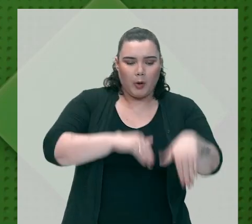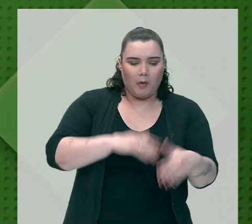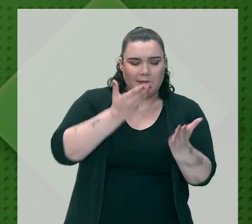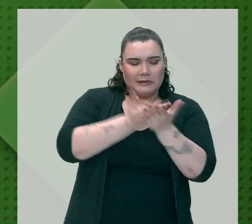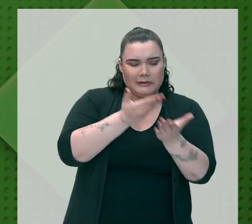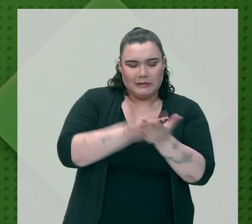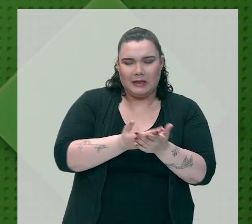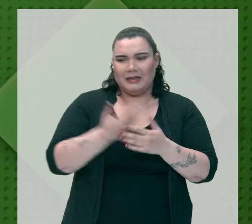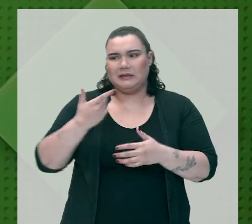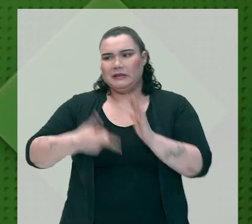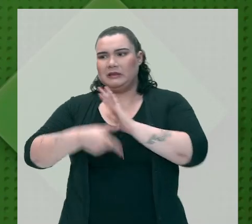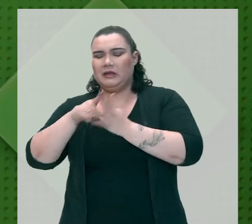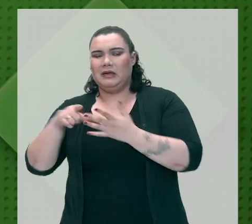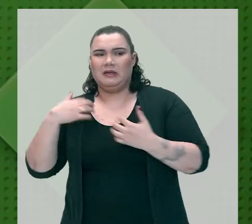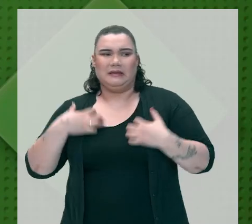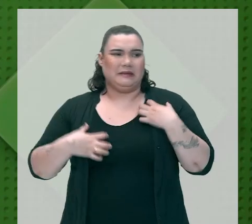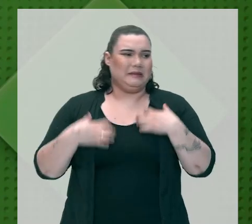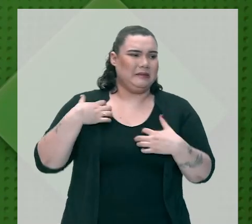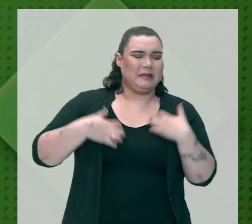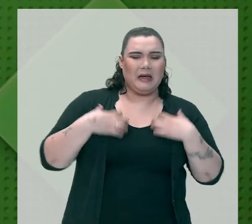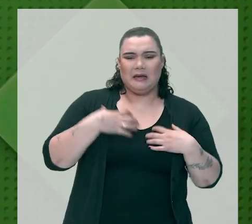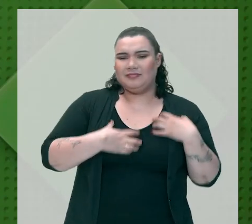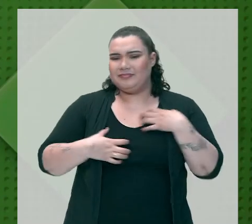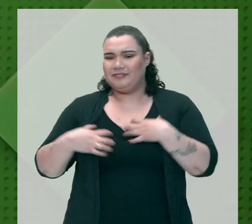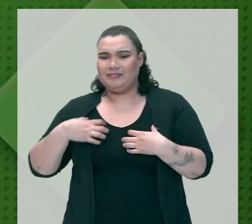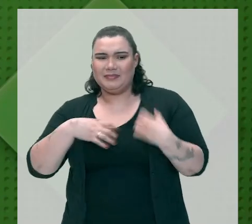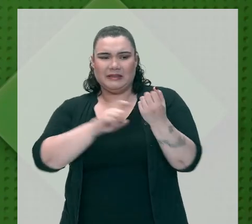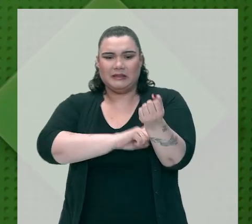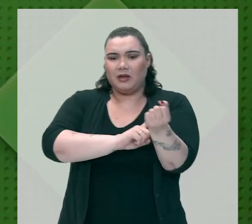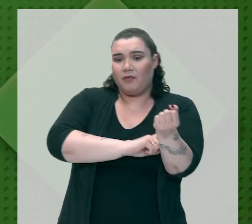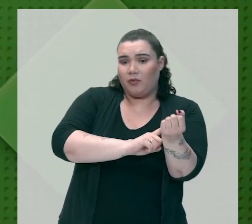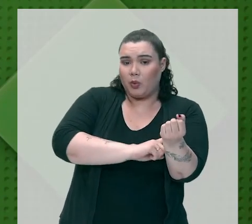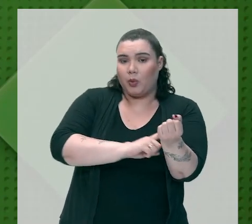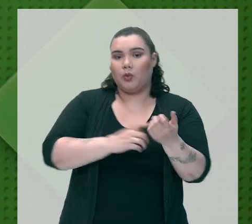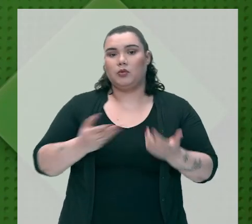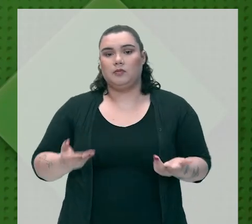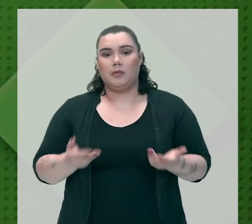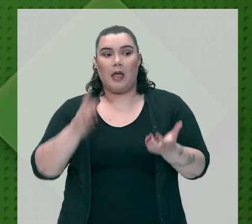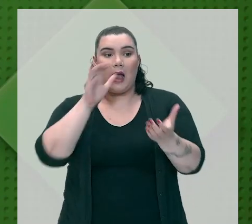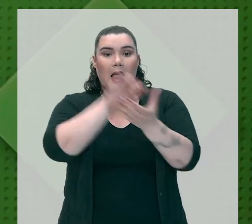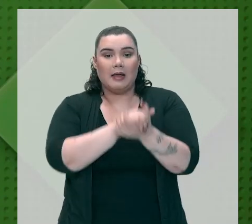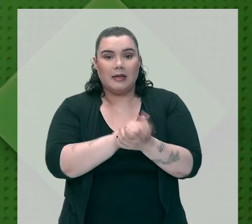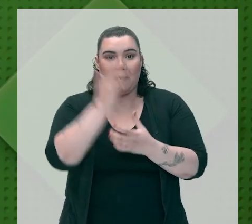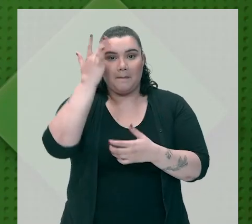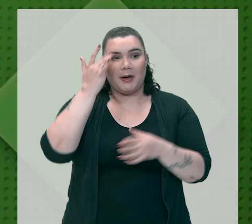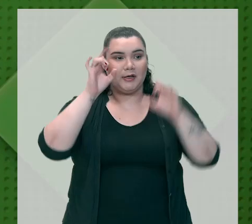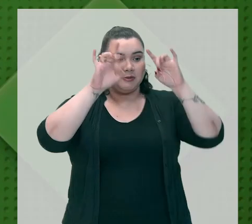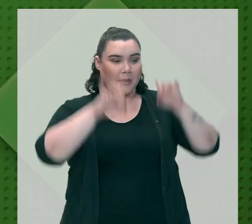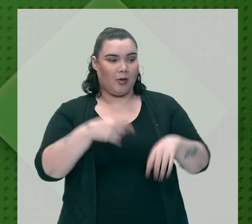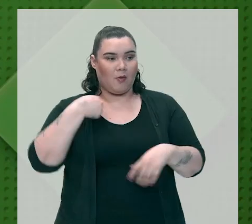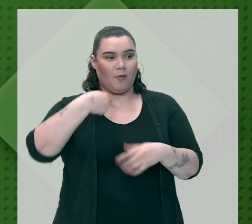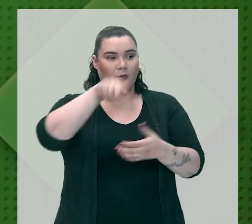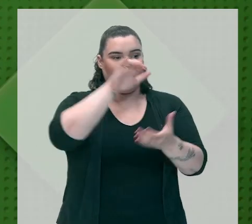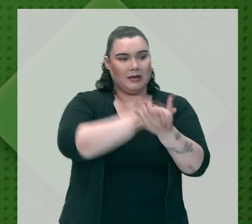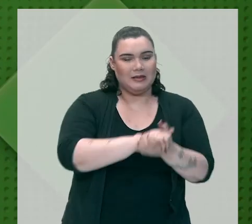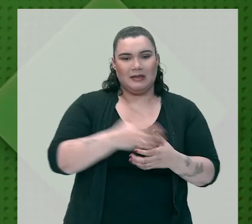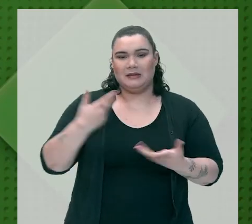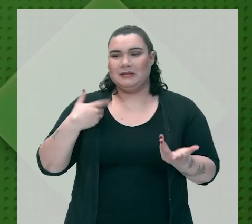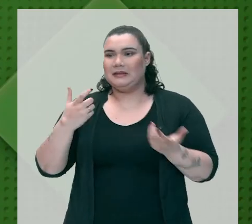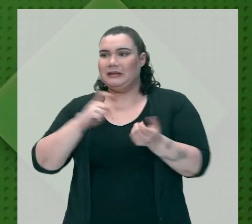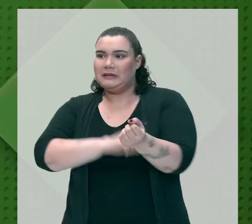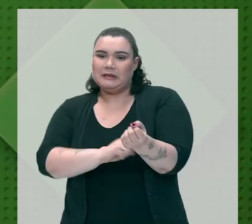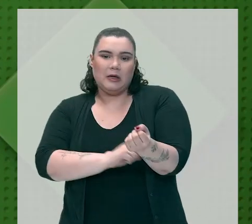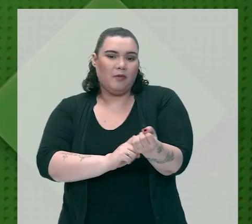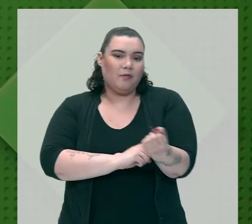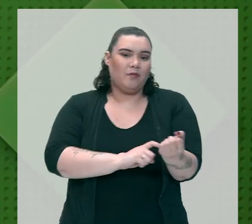de um vestibular, então tudo isso estressa o nosso corpo, né? Situações ali, casamento, amanhã é o dia do meu casamento, então você está ali